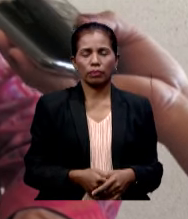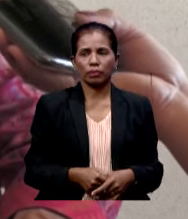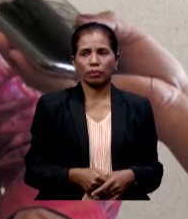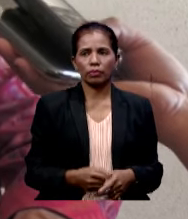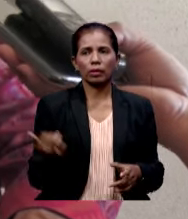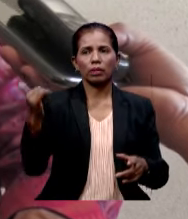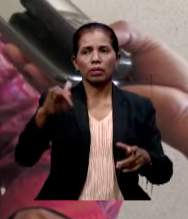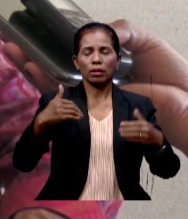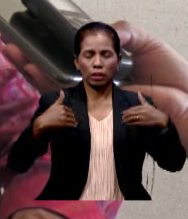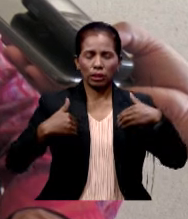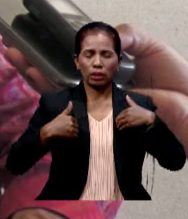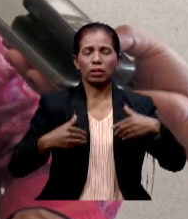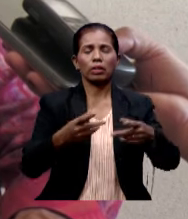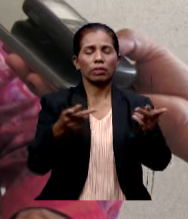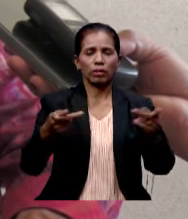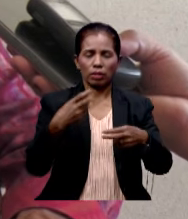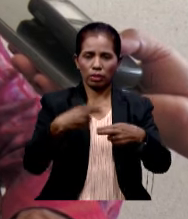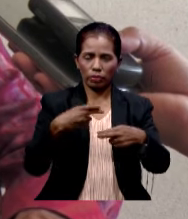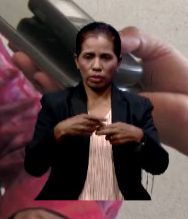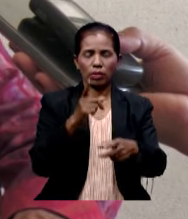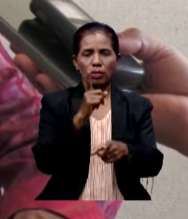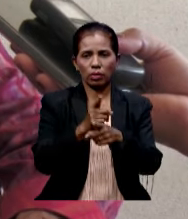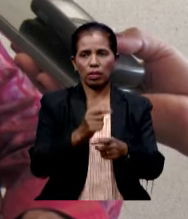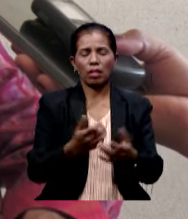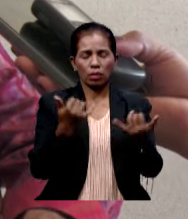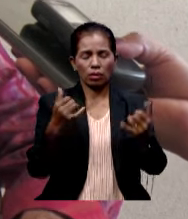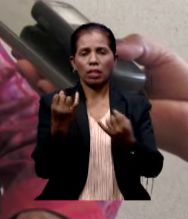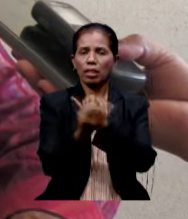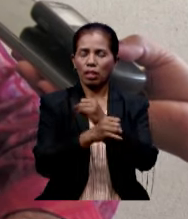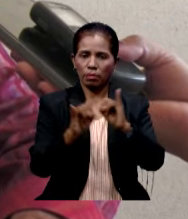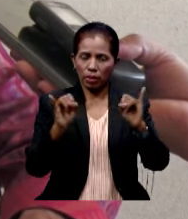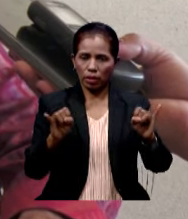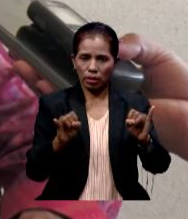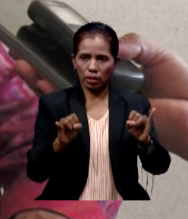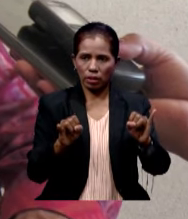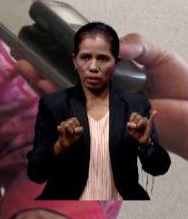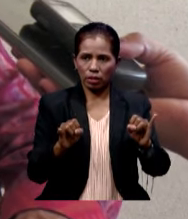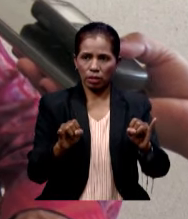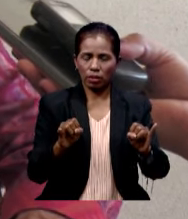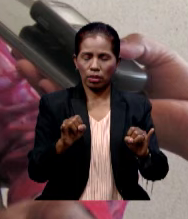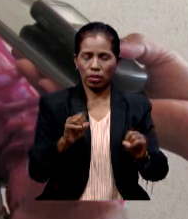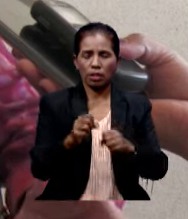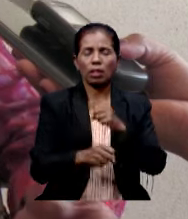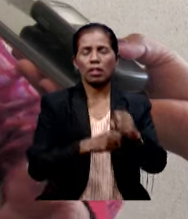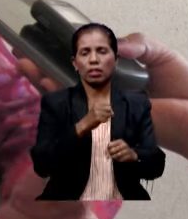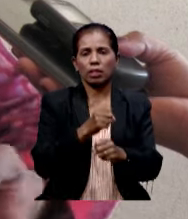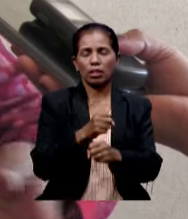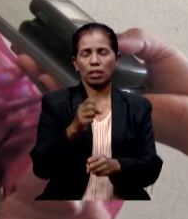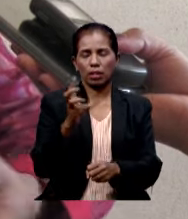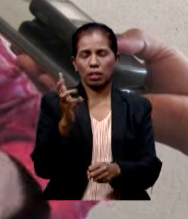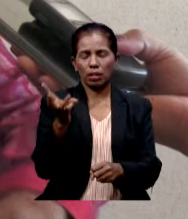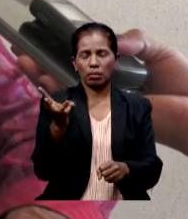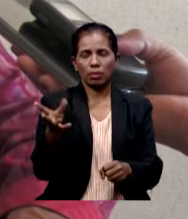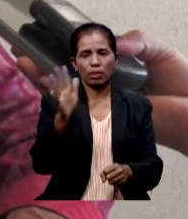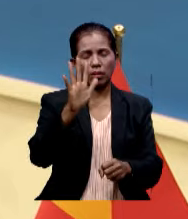Seriam condições difíceis da ida. Embora o comandante eu não ia 75, mas que